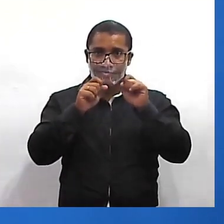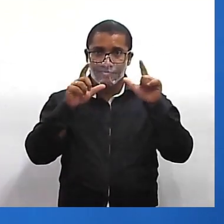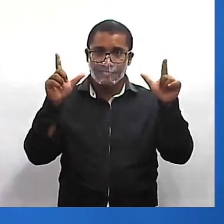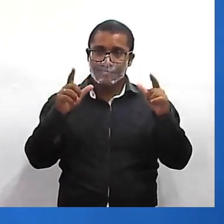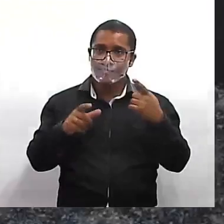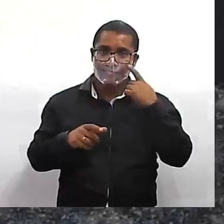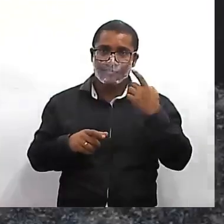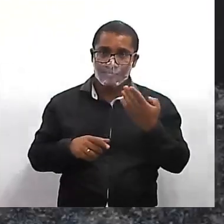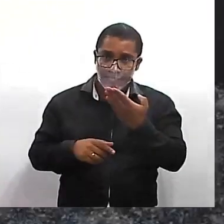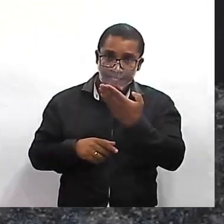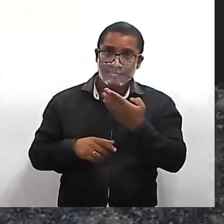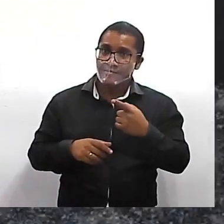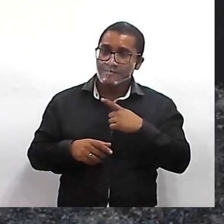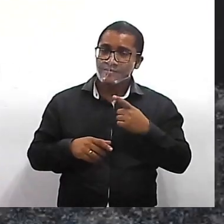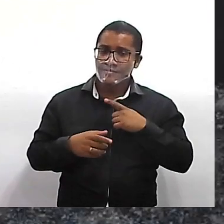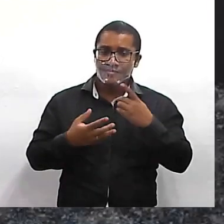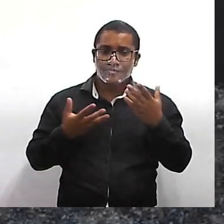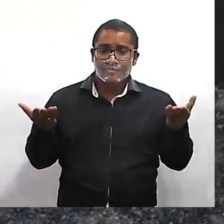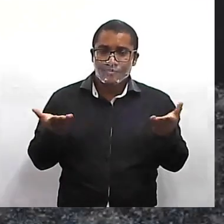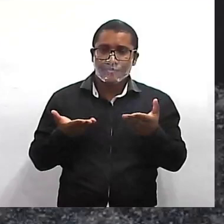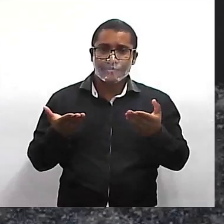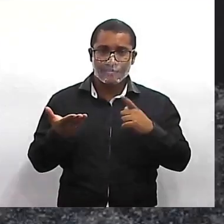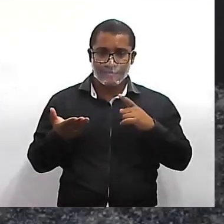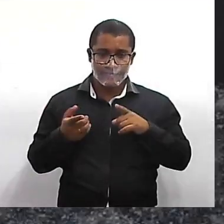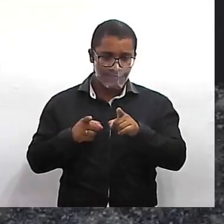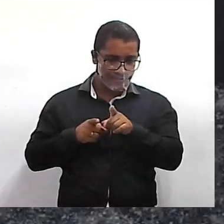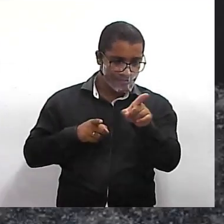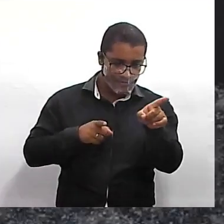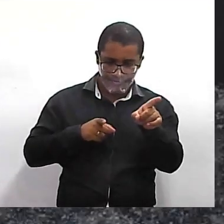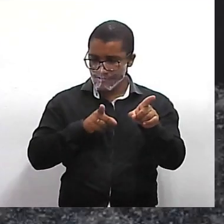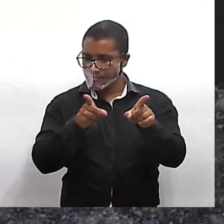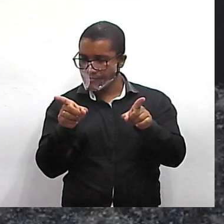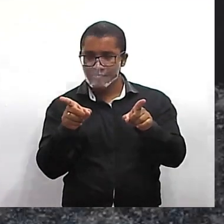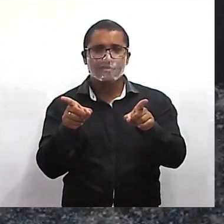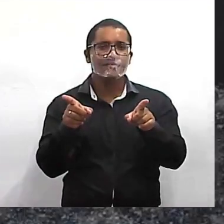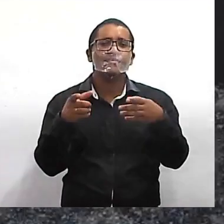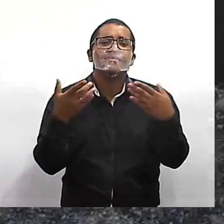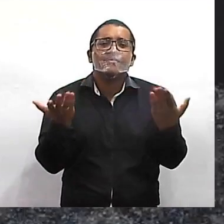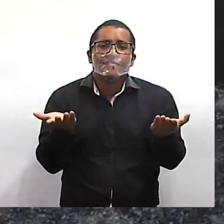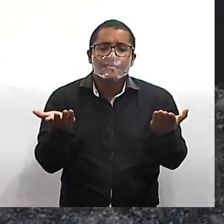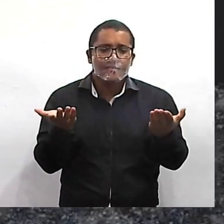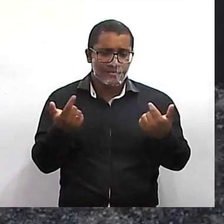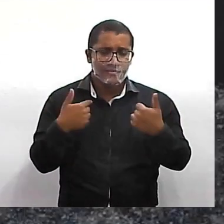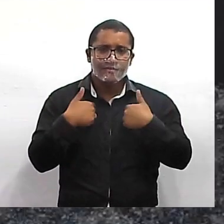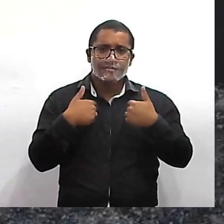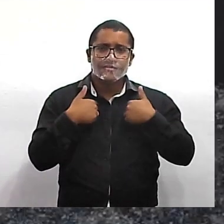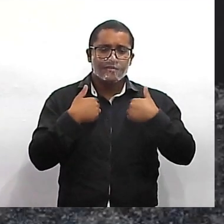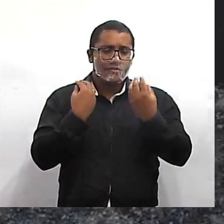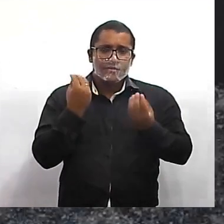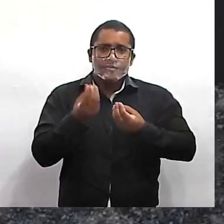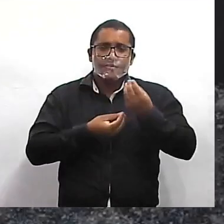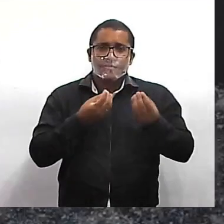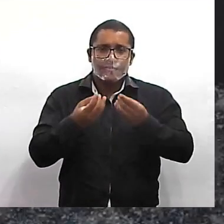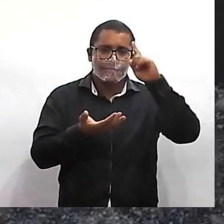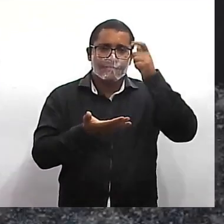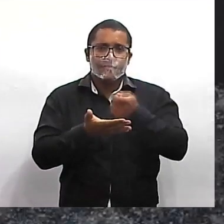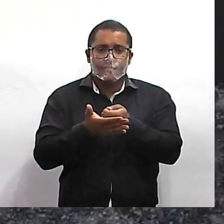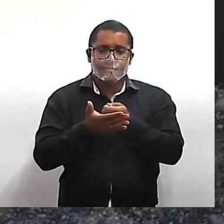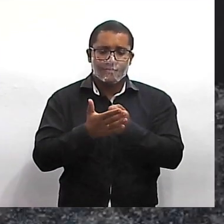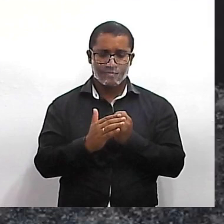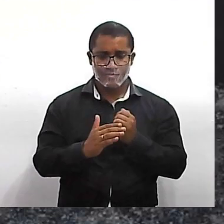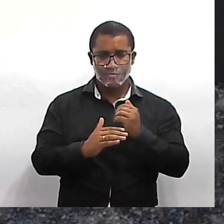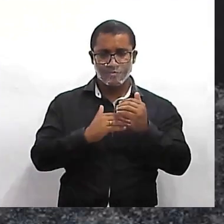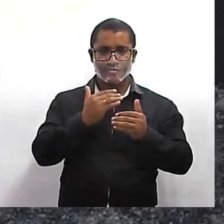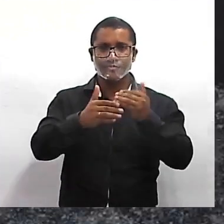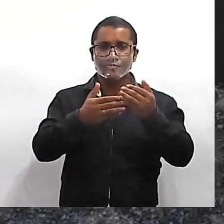é sobre o cenário atual e aparece duas setas. Então eu preciso, para que eu possa ser o protagonista da minha carreira,